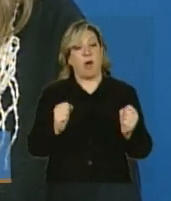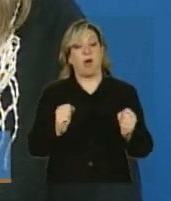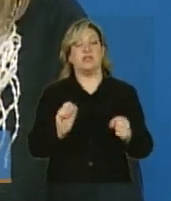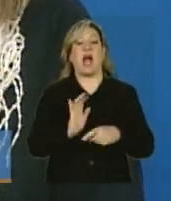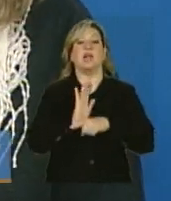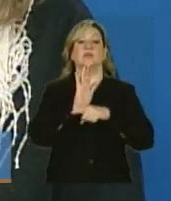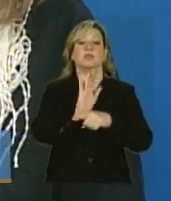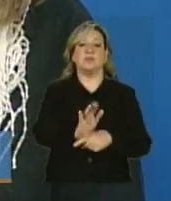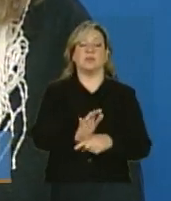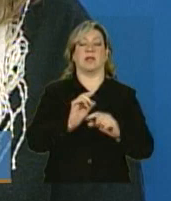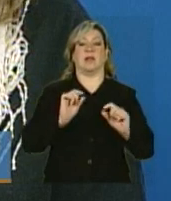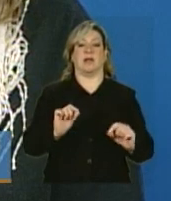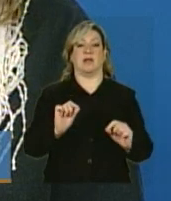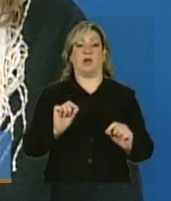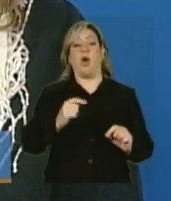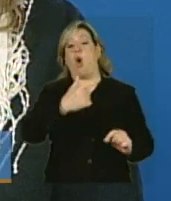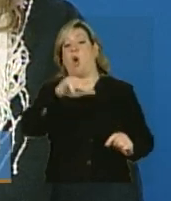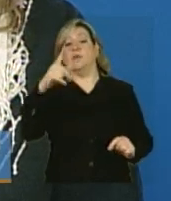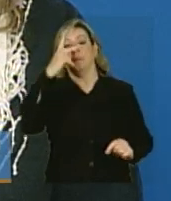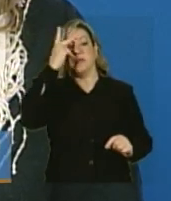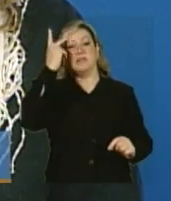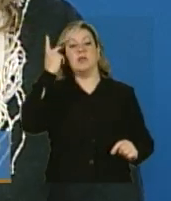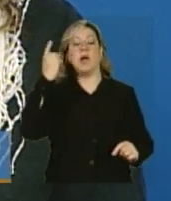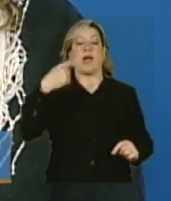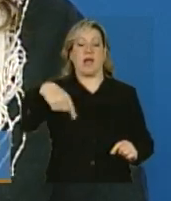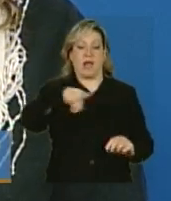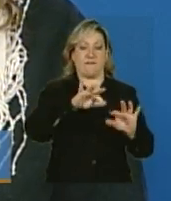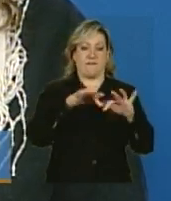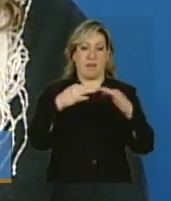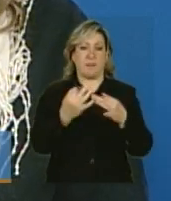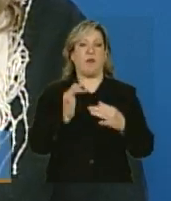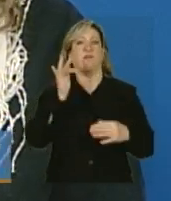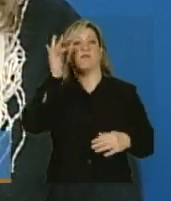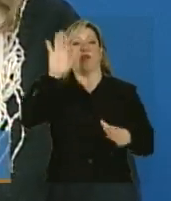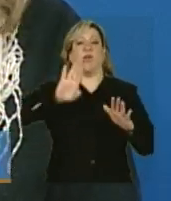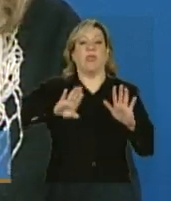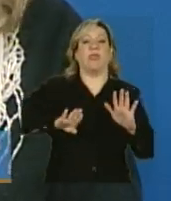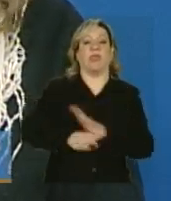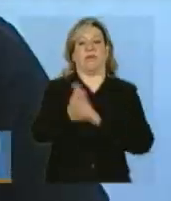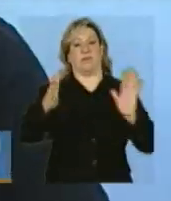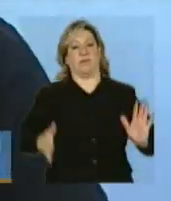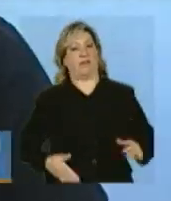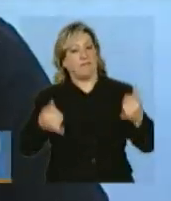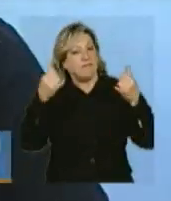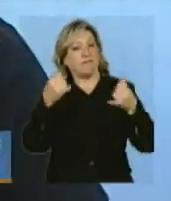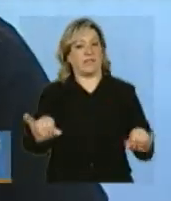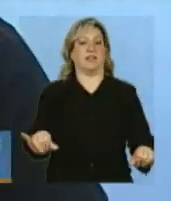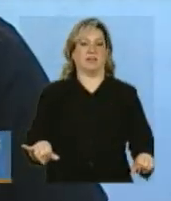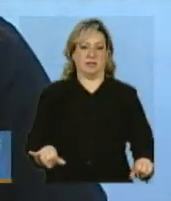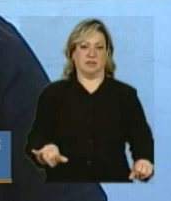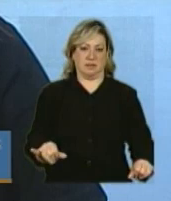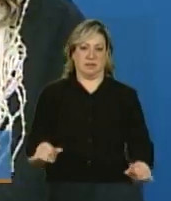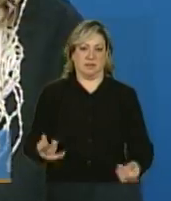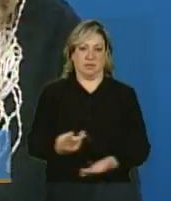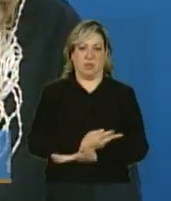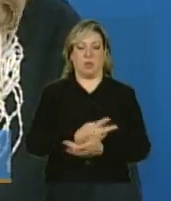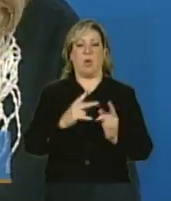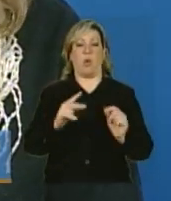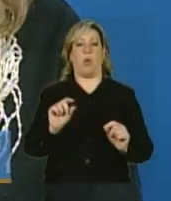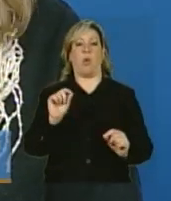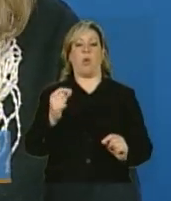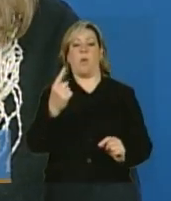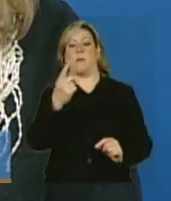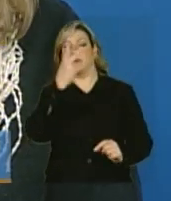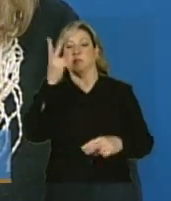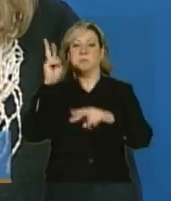membros venham a participar depois de alguma atitude como aquela que levou a um